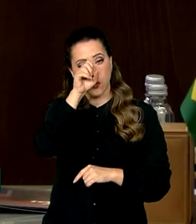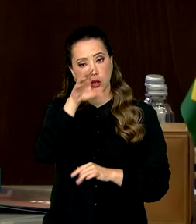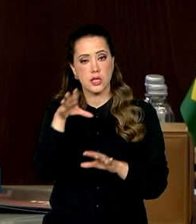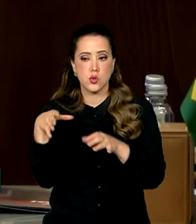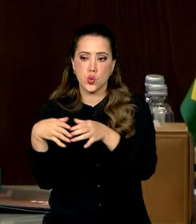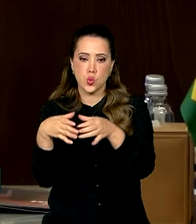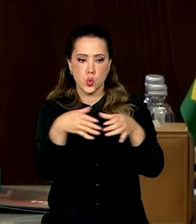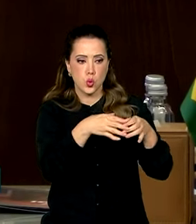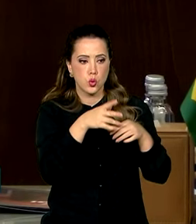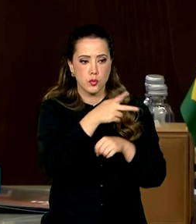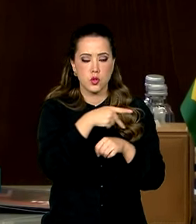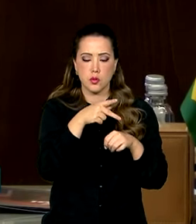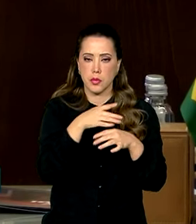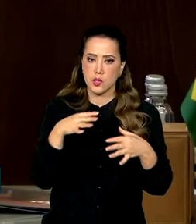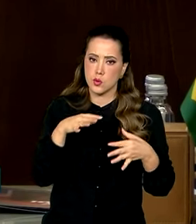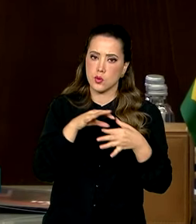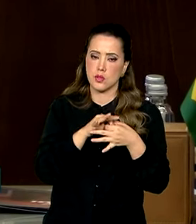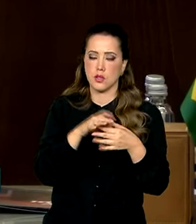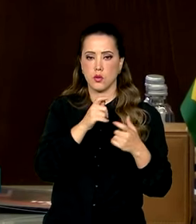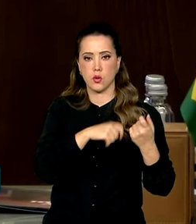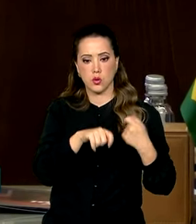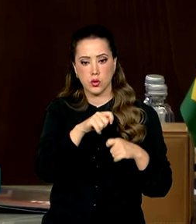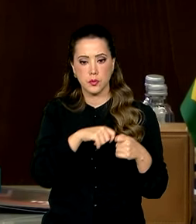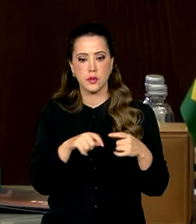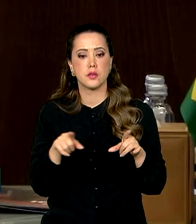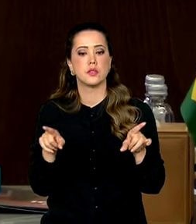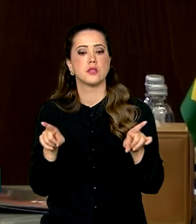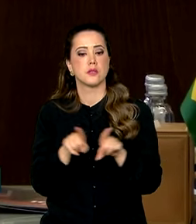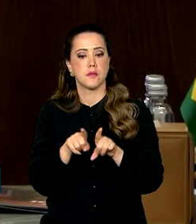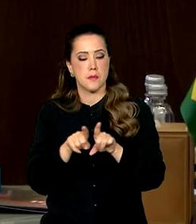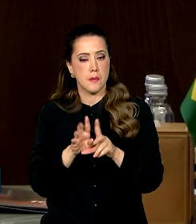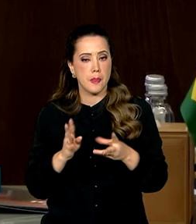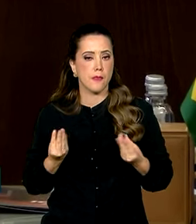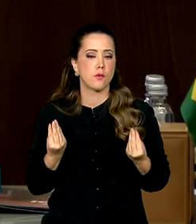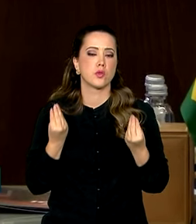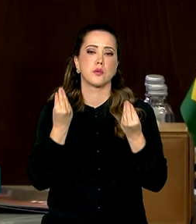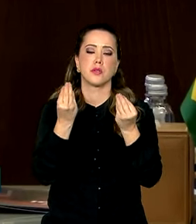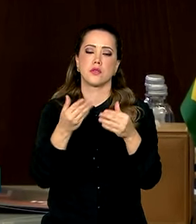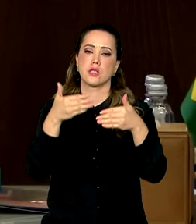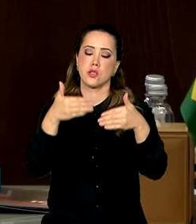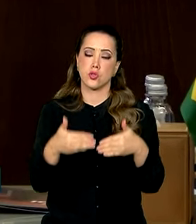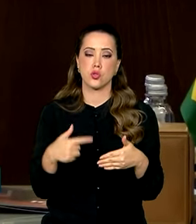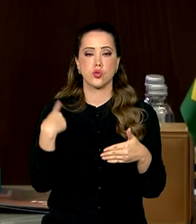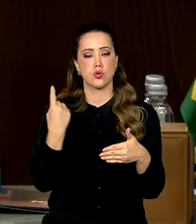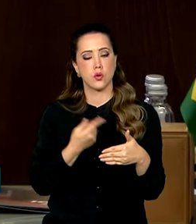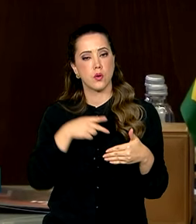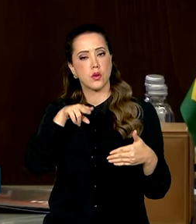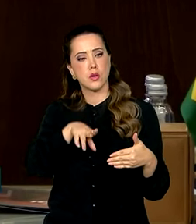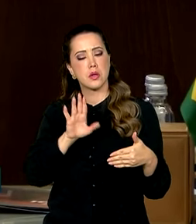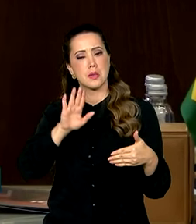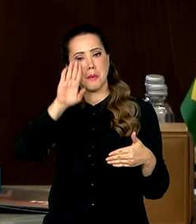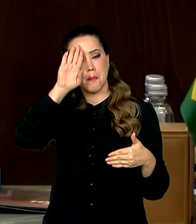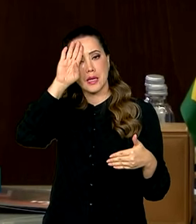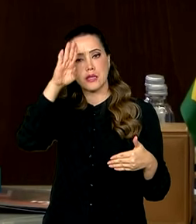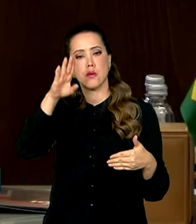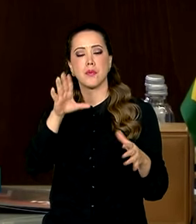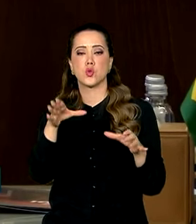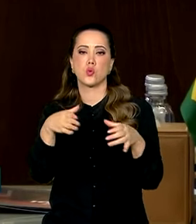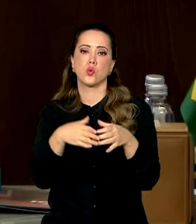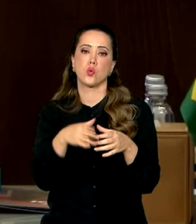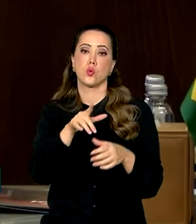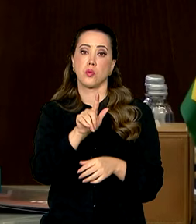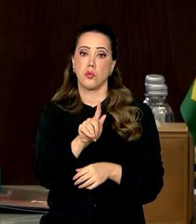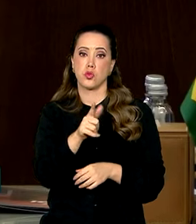laços econômicos, sem sombra de dúvida, mas também colocar diante de nós, sobretudo no G20,